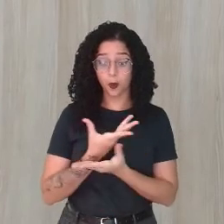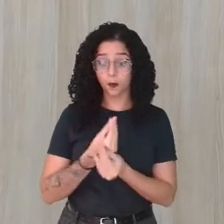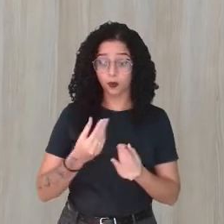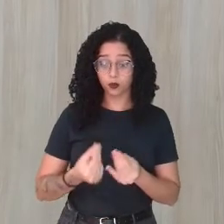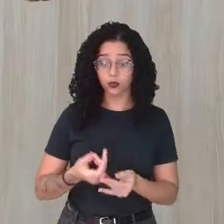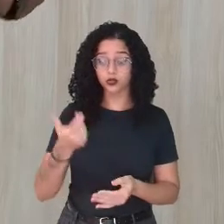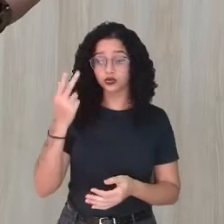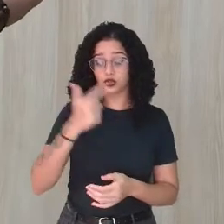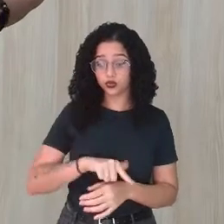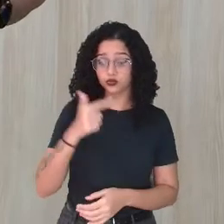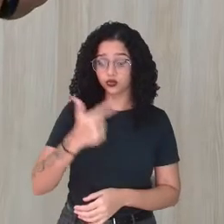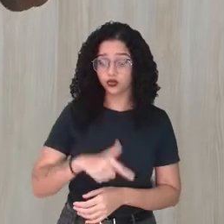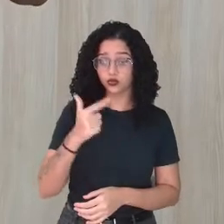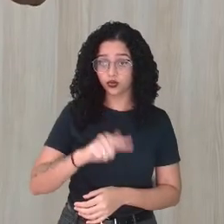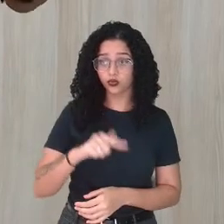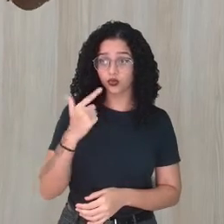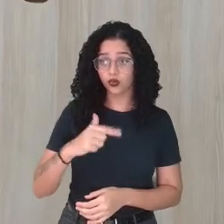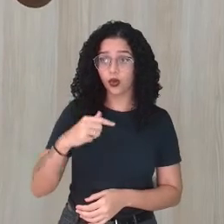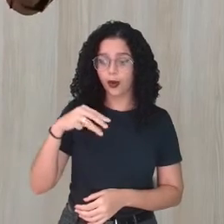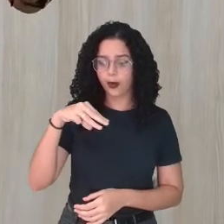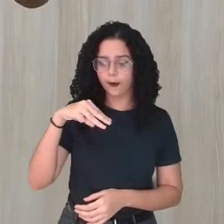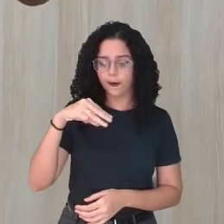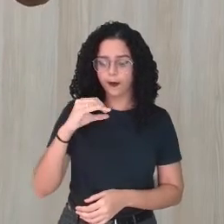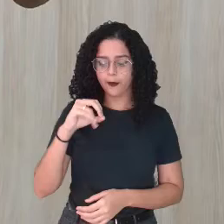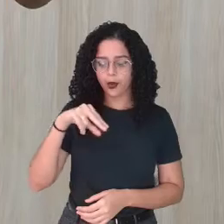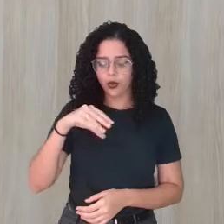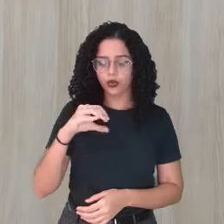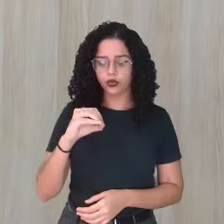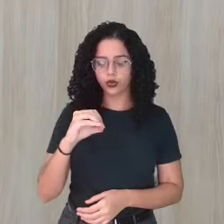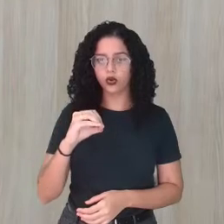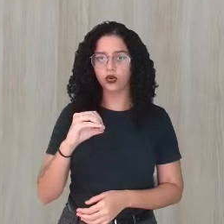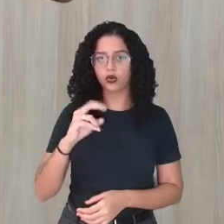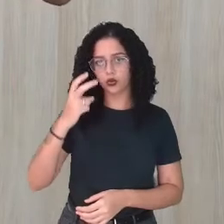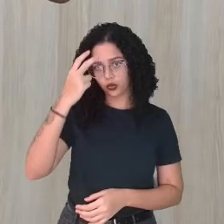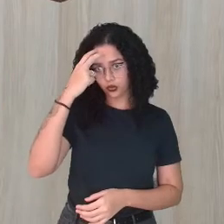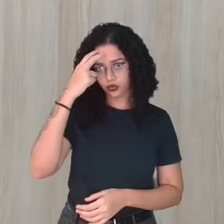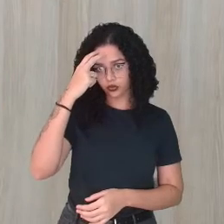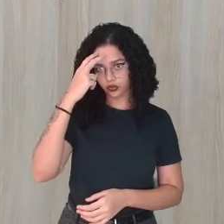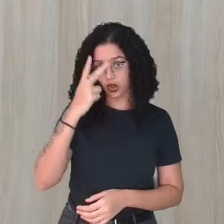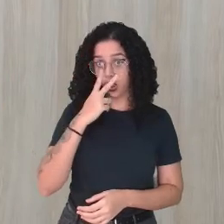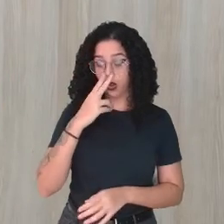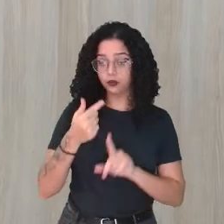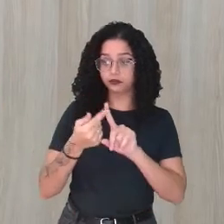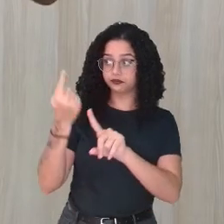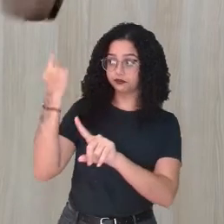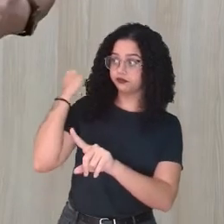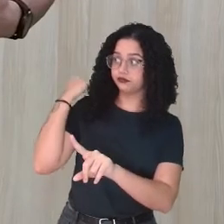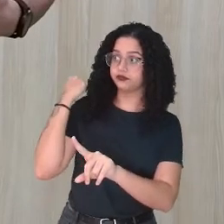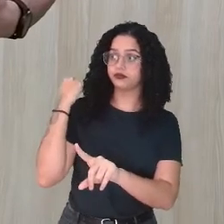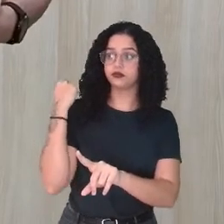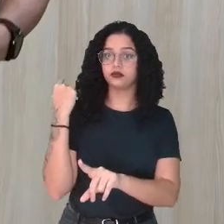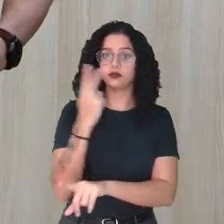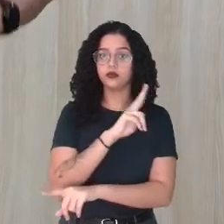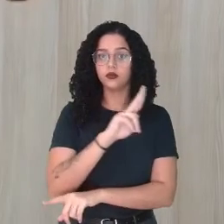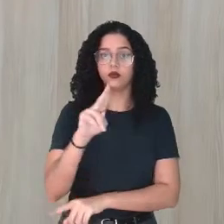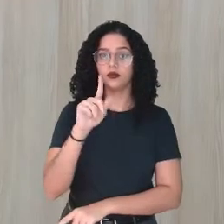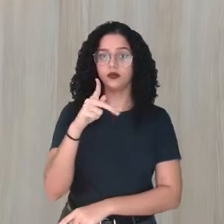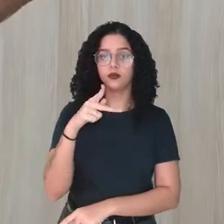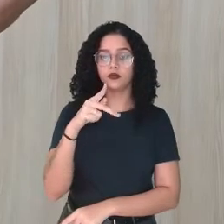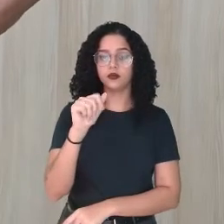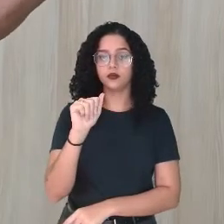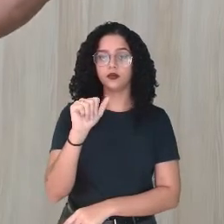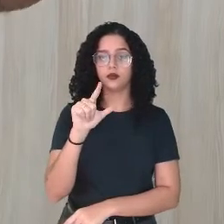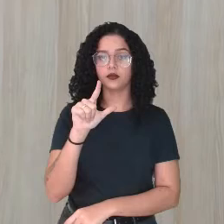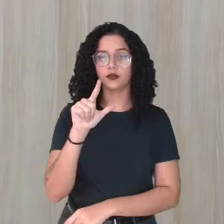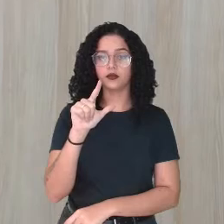uma monocultura. A gente está voltando a um tempo, veja, do período colonial. O plantation. O que quer dizer o